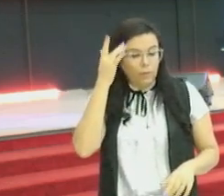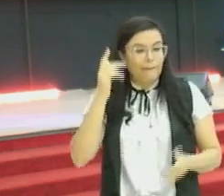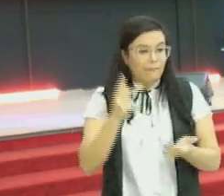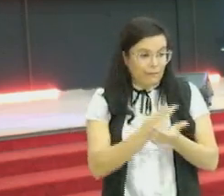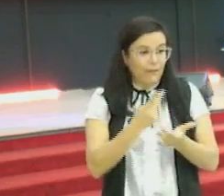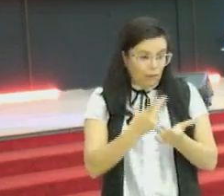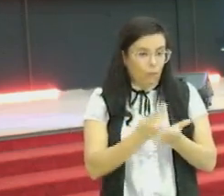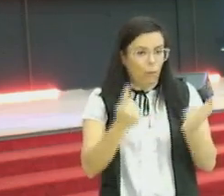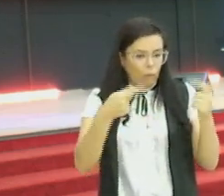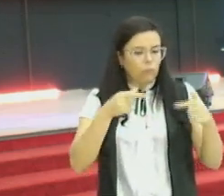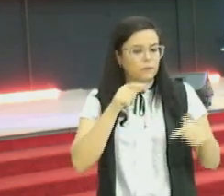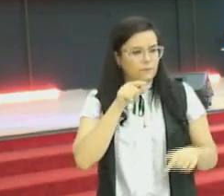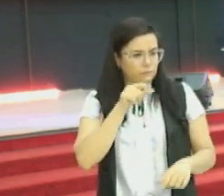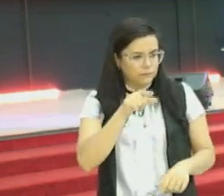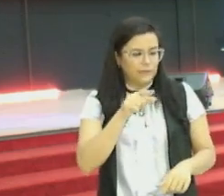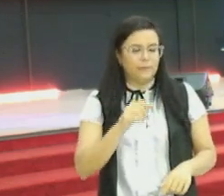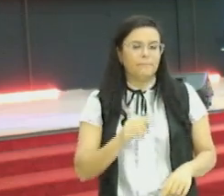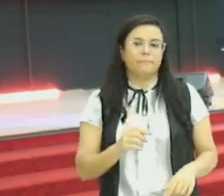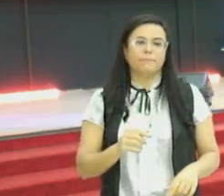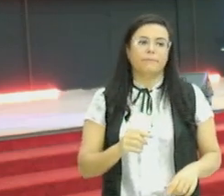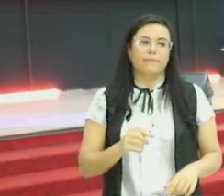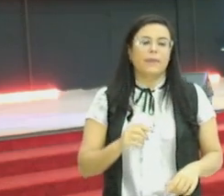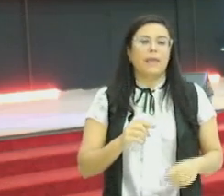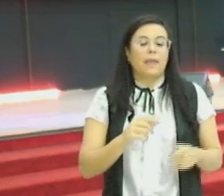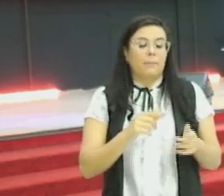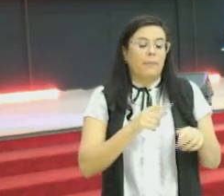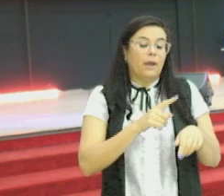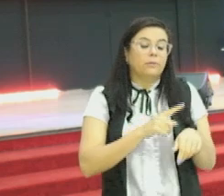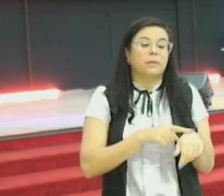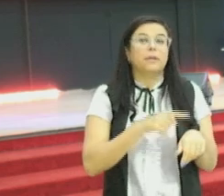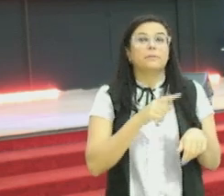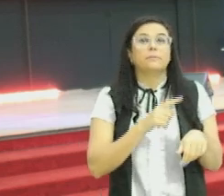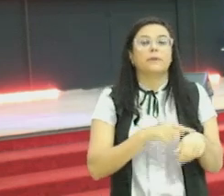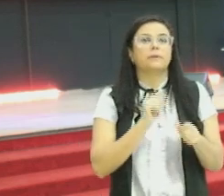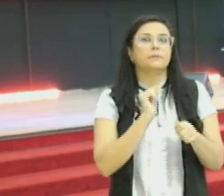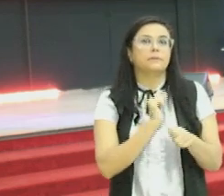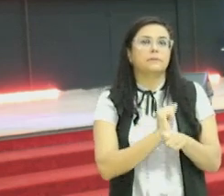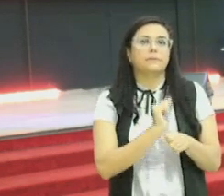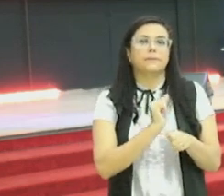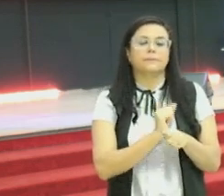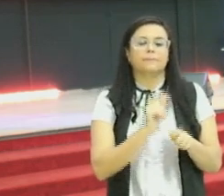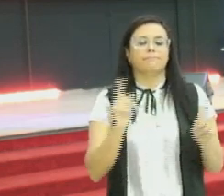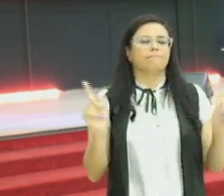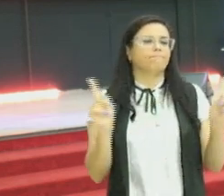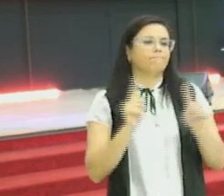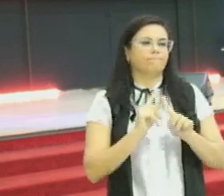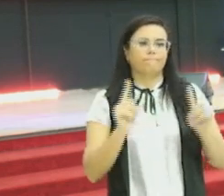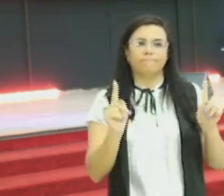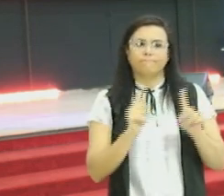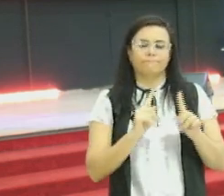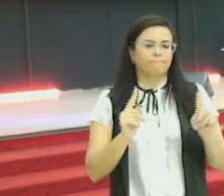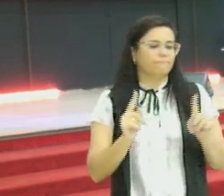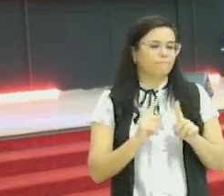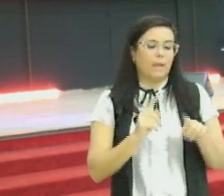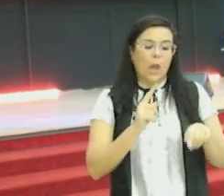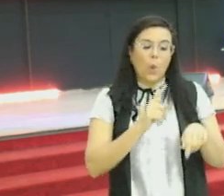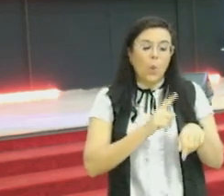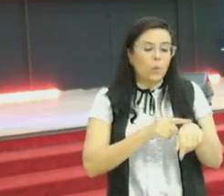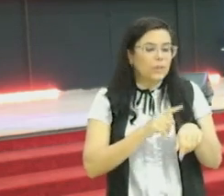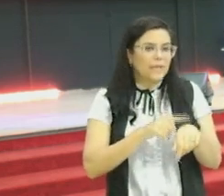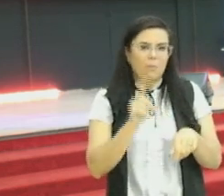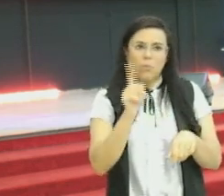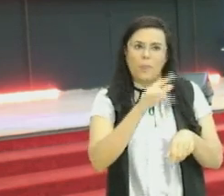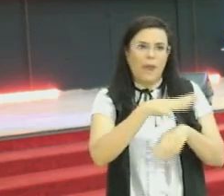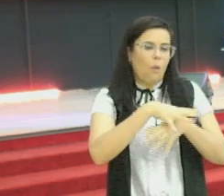Ah, não, o tempo vai curar. Deixa para lá, o tempo cura. Não, o tempo não cura